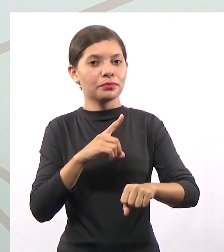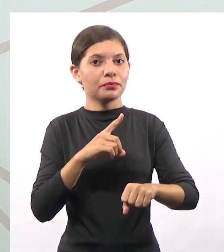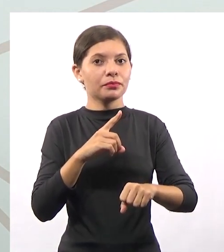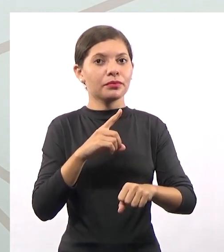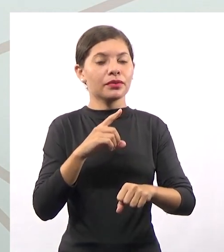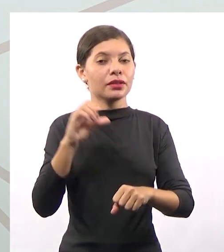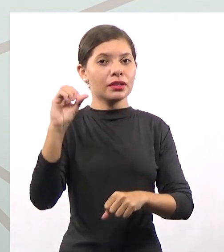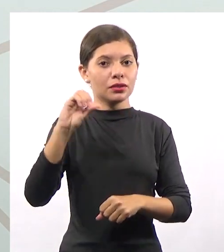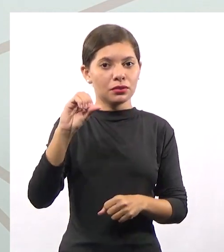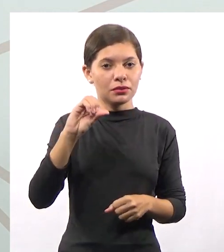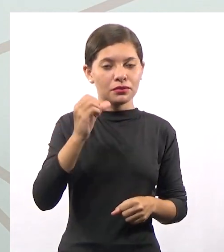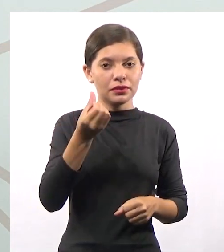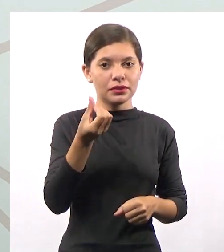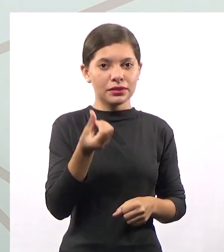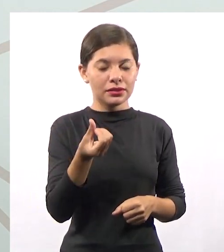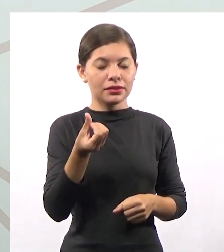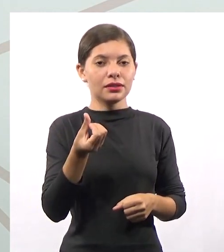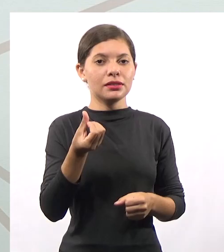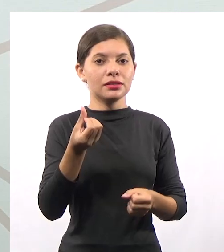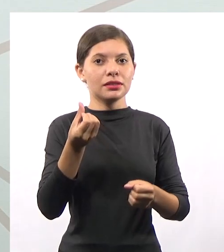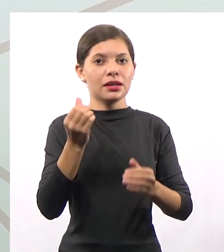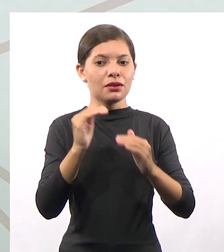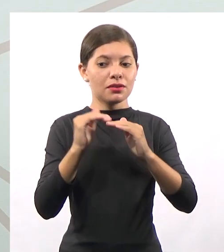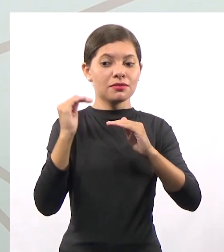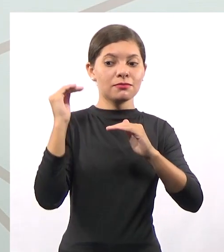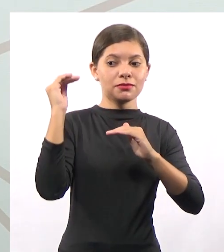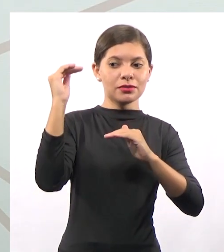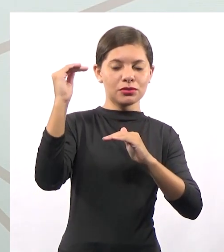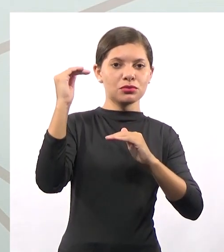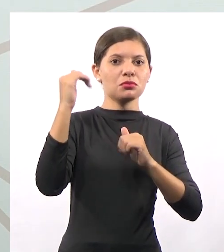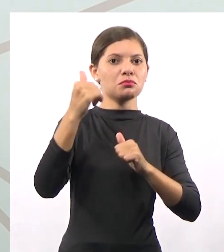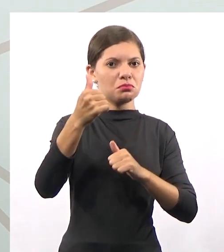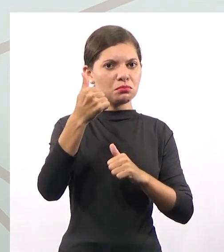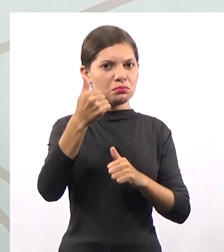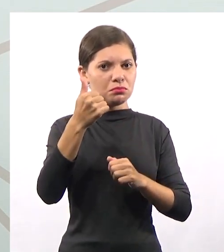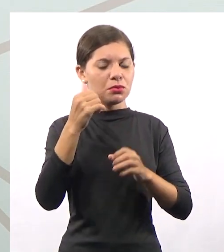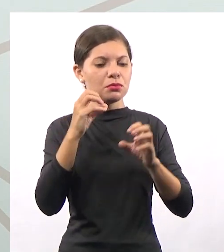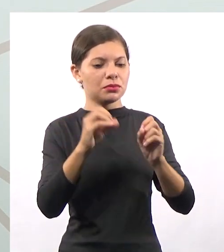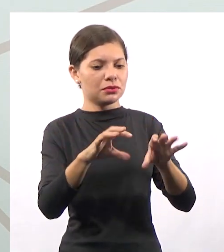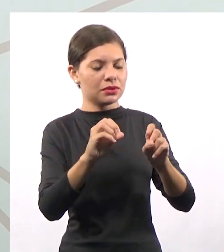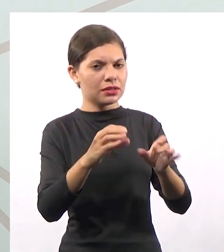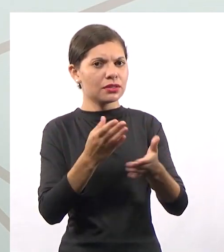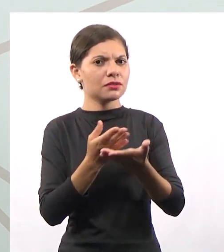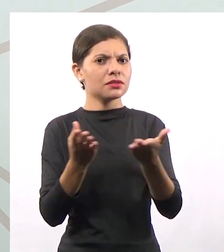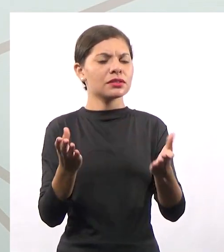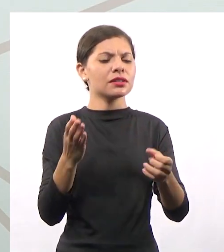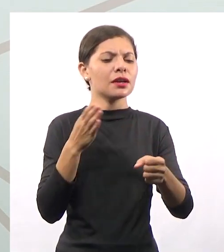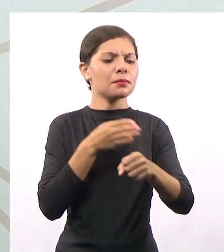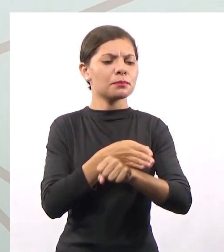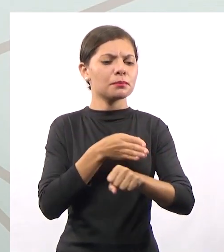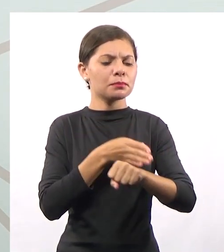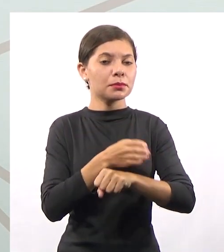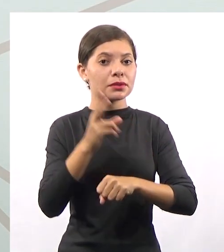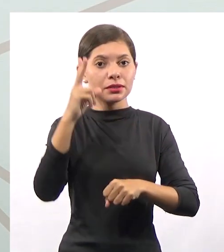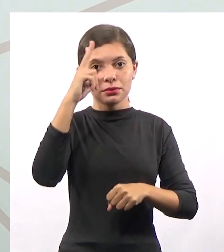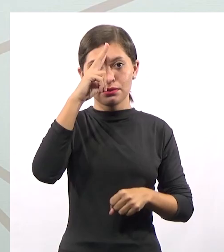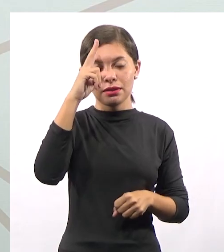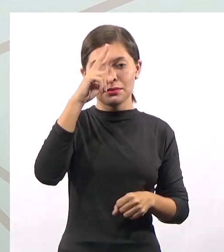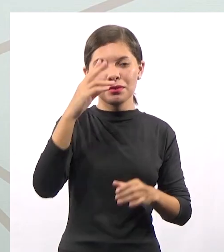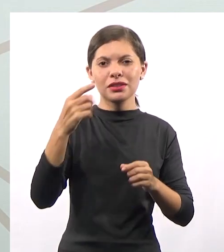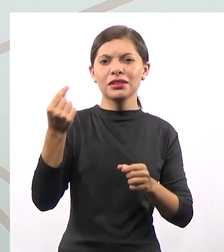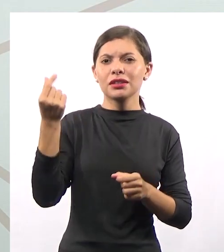avanço é considerado um dos mais significativos para a educação. Se você for buscar historicamente, a educação vinha